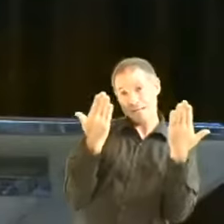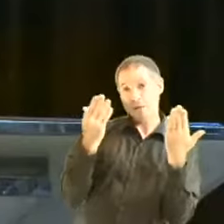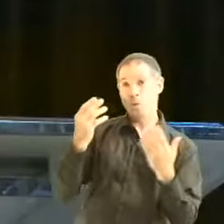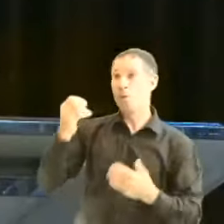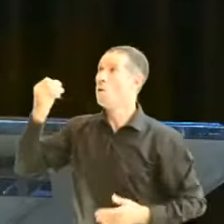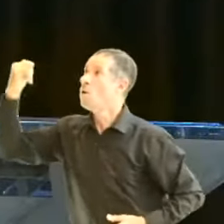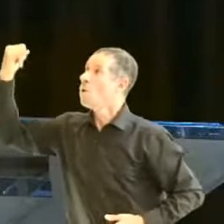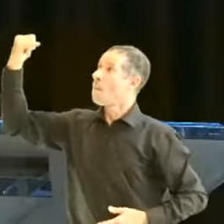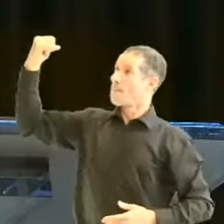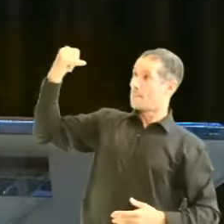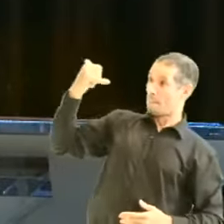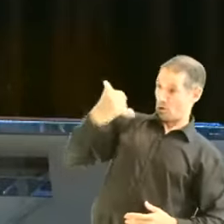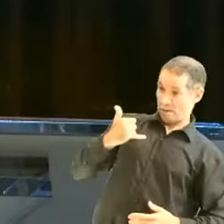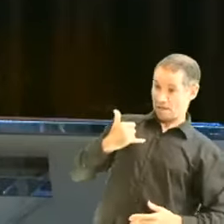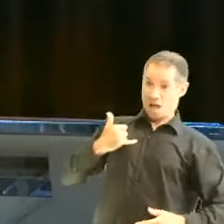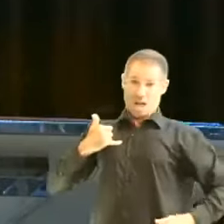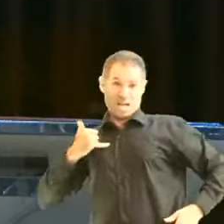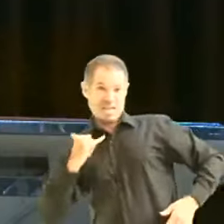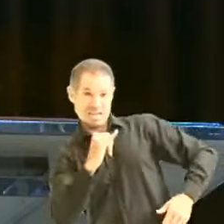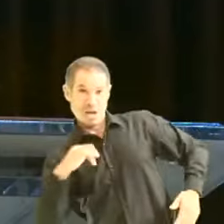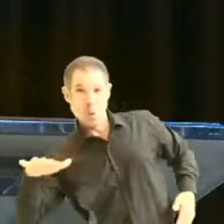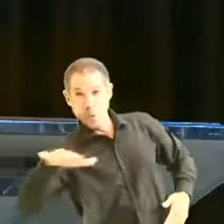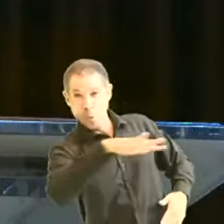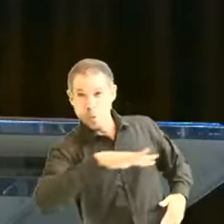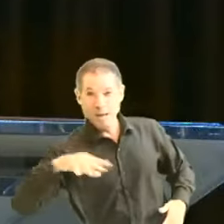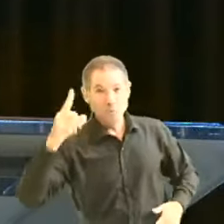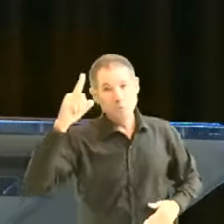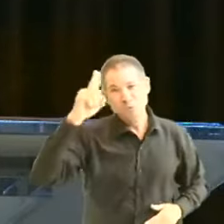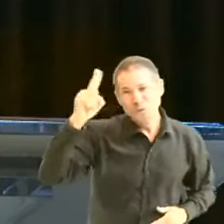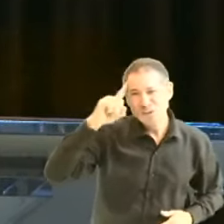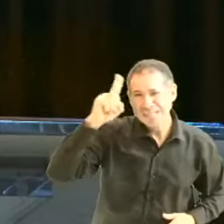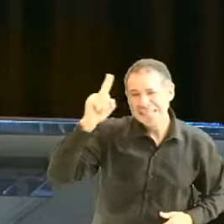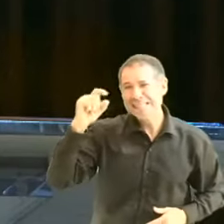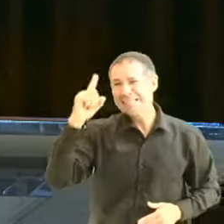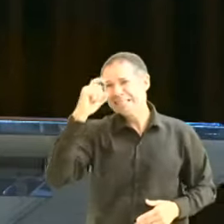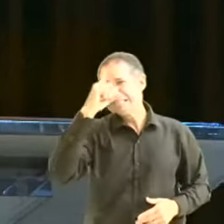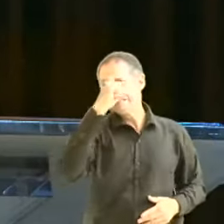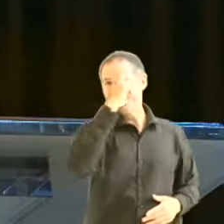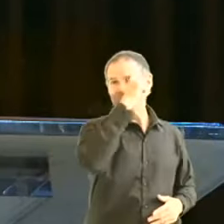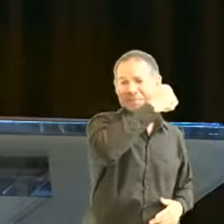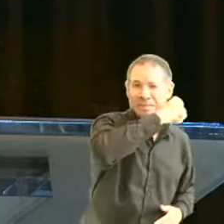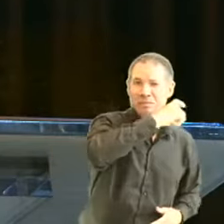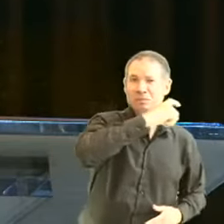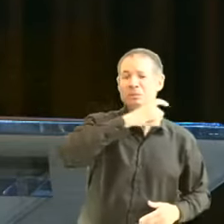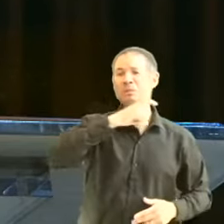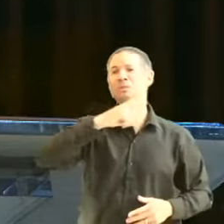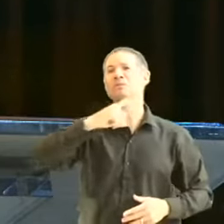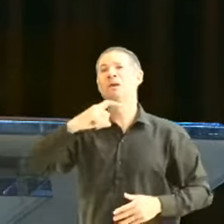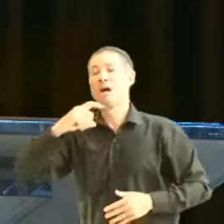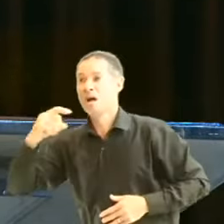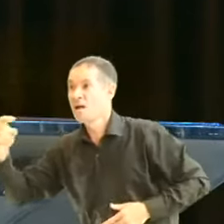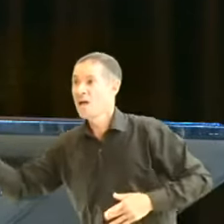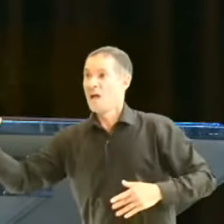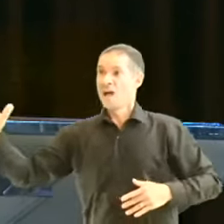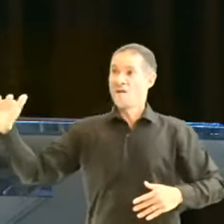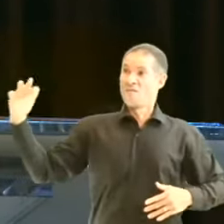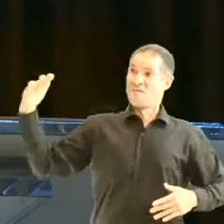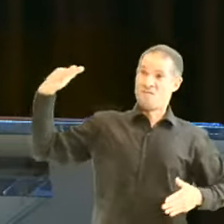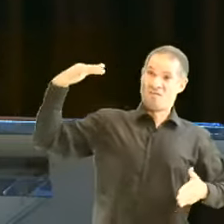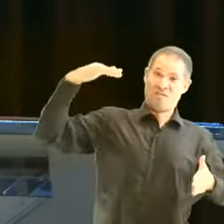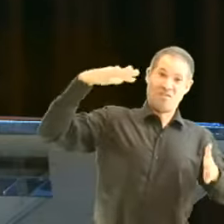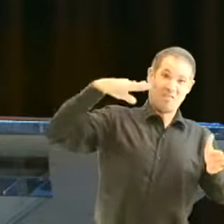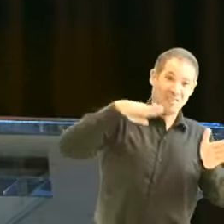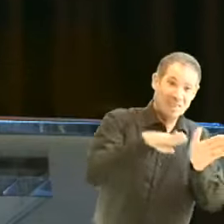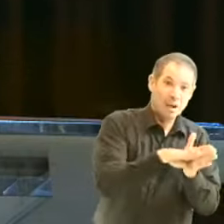nos dizendo: sei que os dias difíceis de quebrantamento virão através